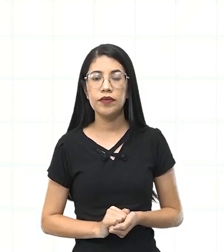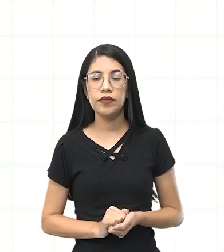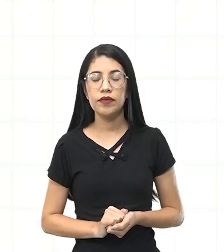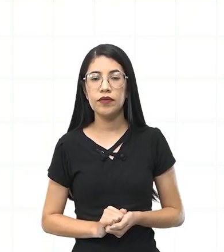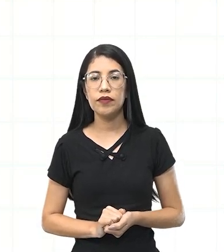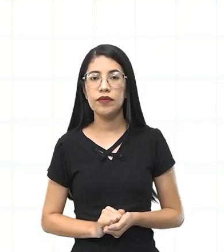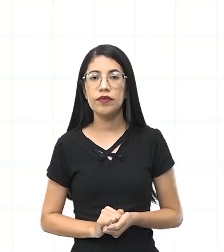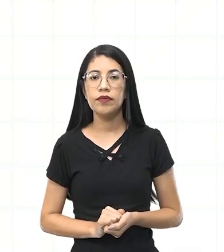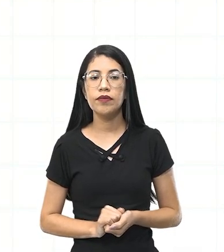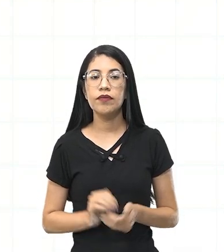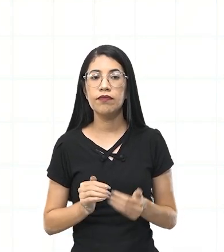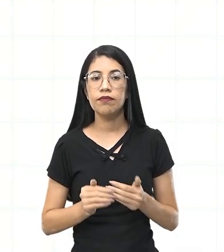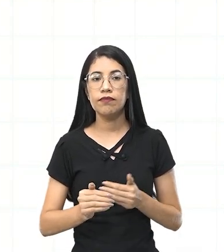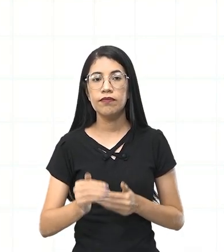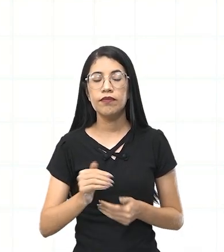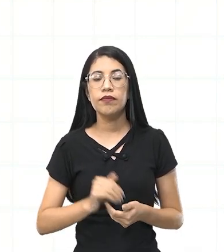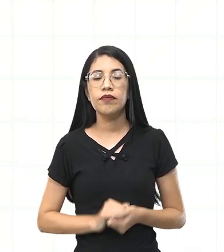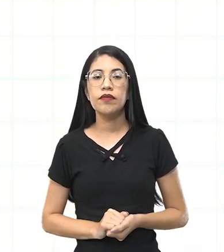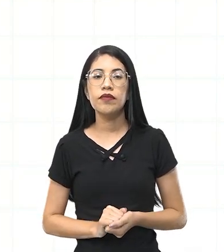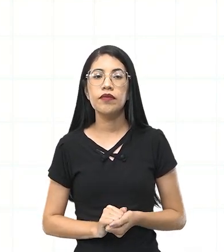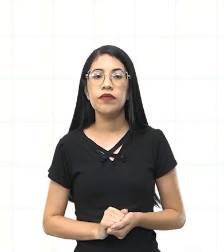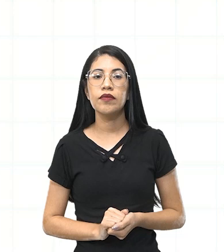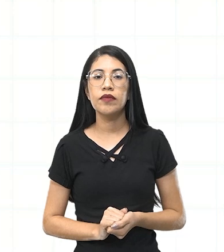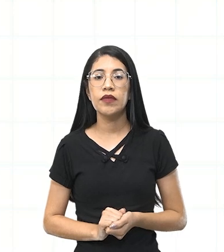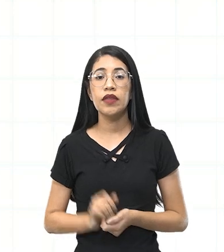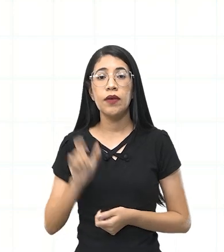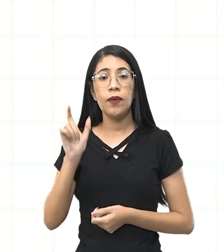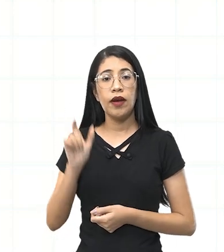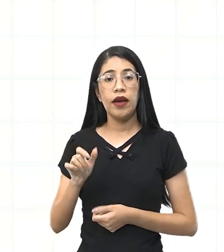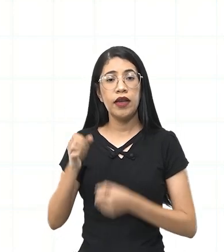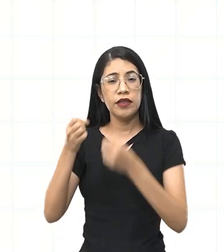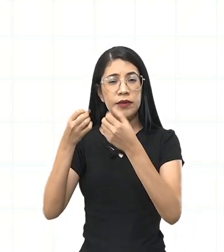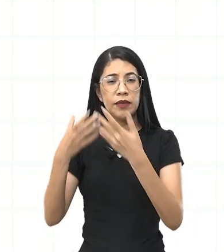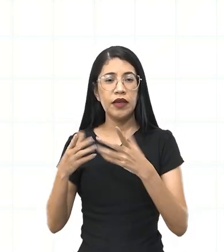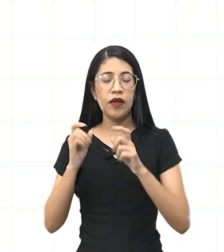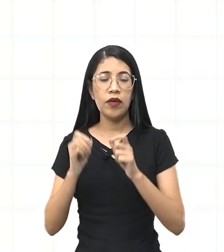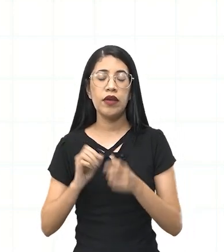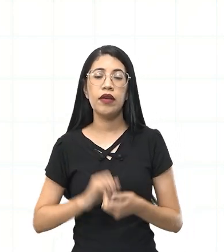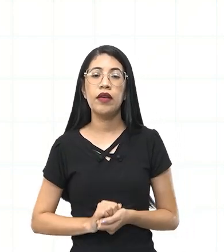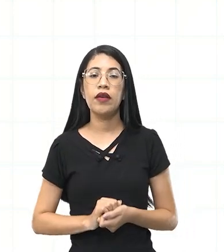texto. Continuando, ele conta os principais